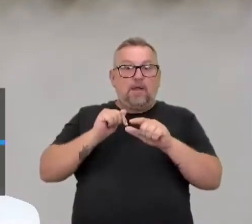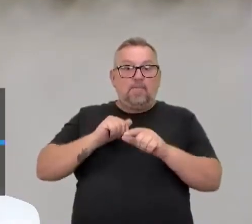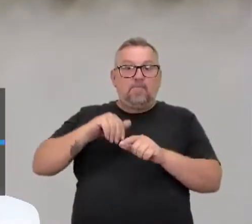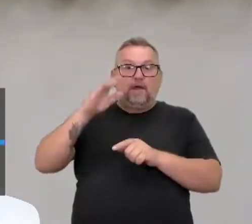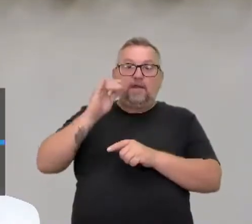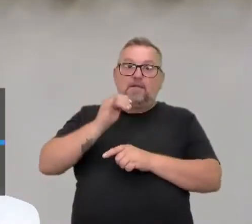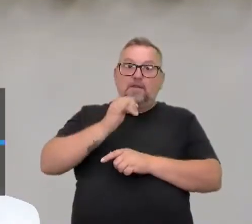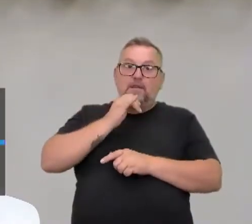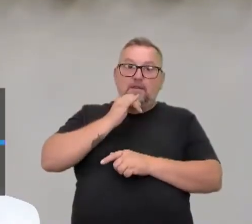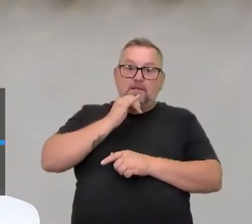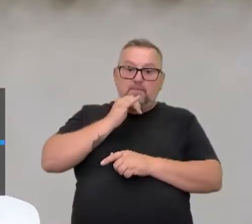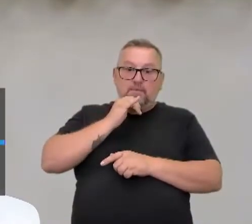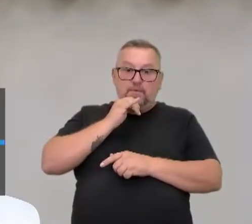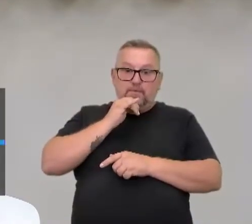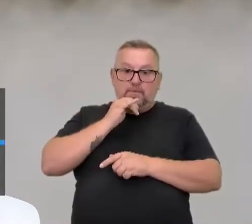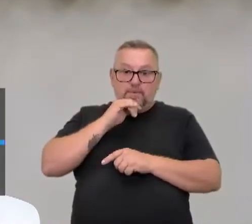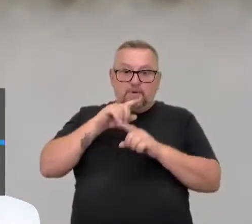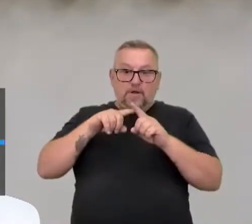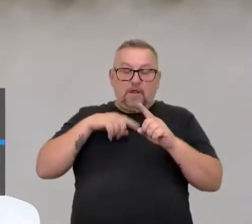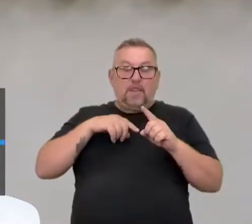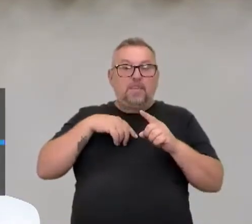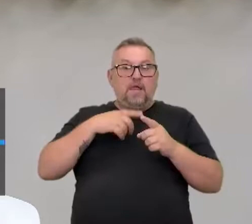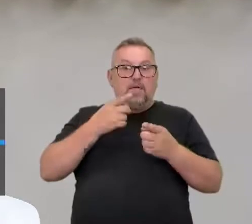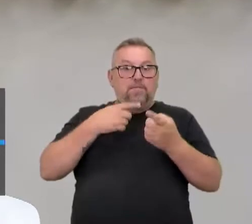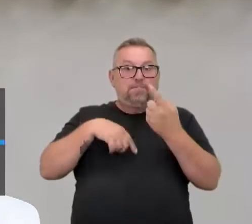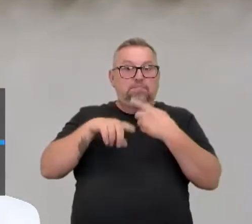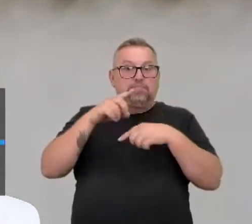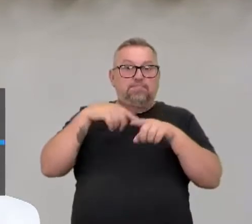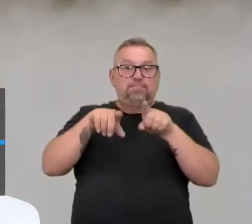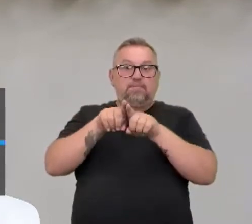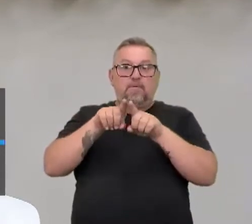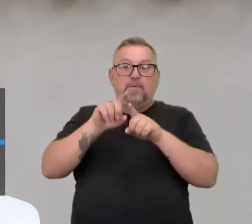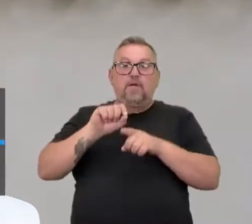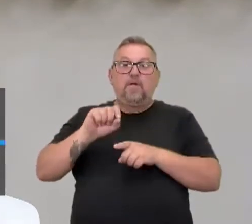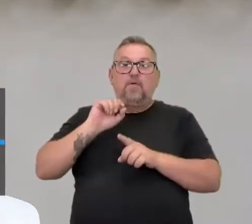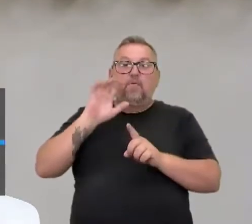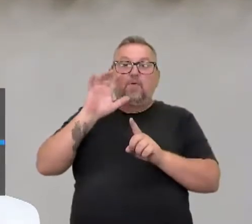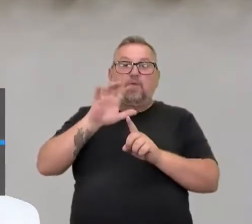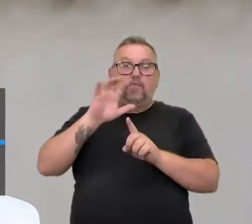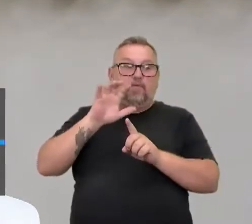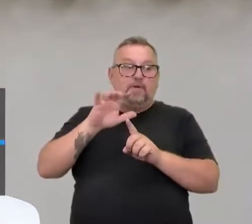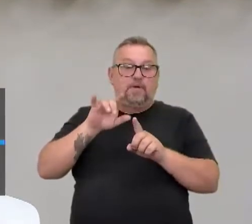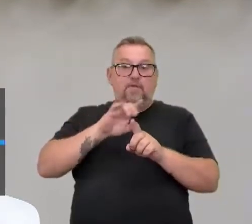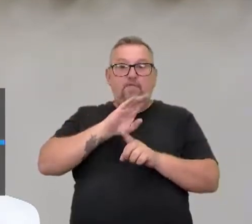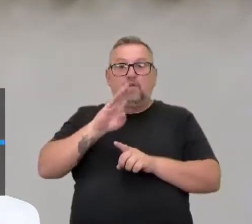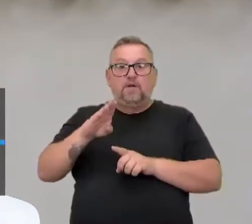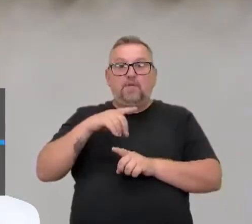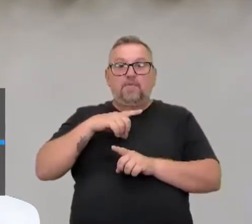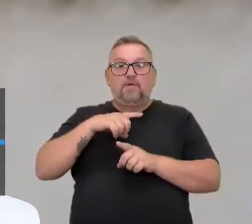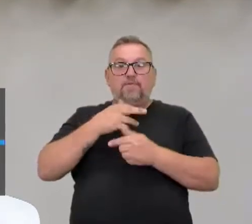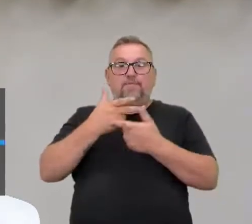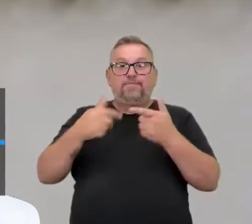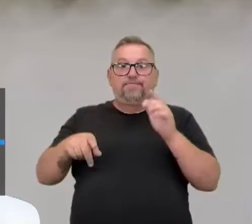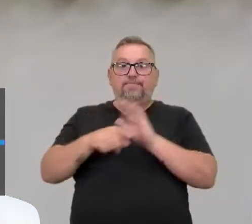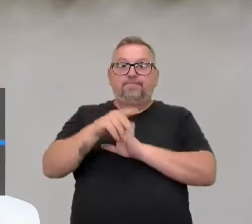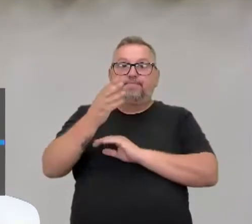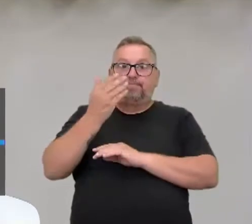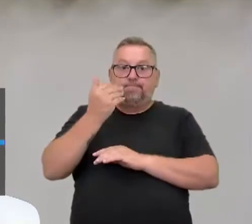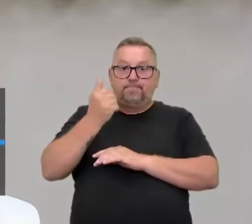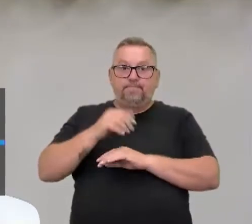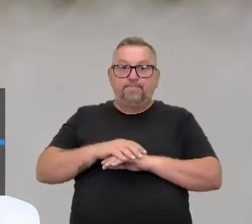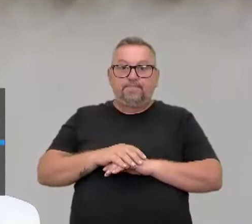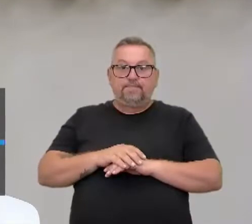mais a respeito aí da evolução humana e como isso afetou diretamente aí a questão da